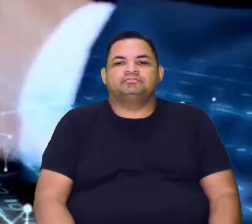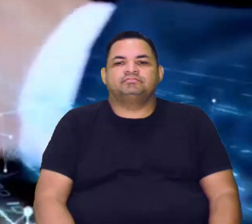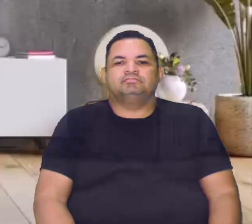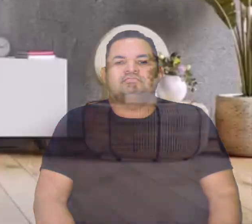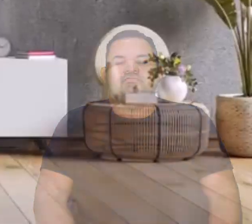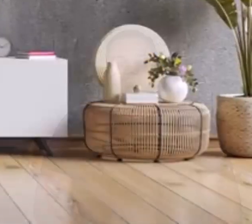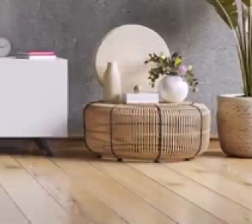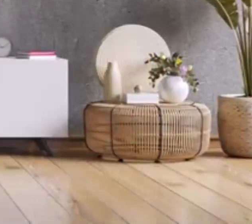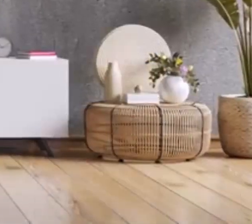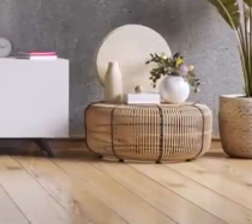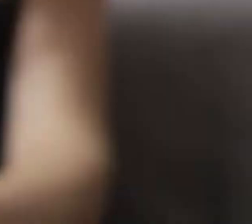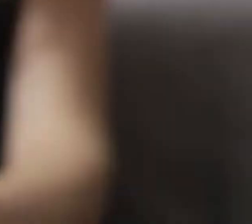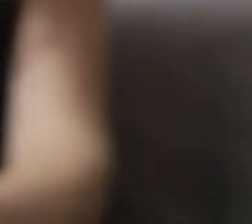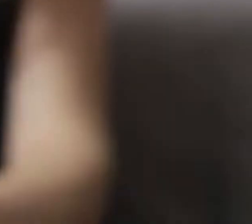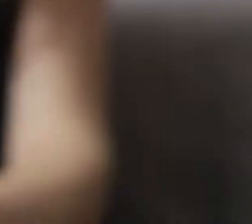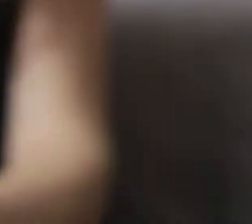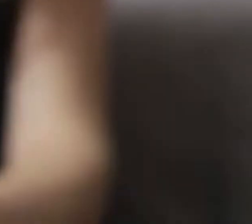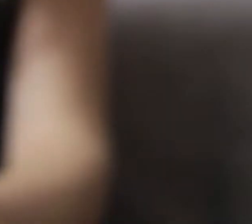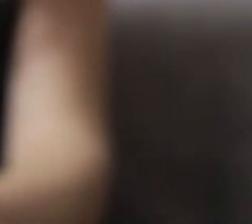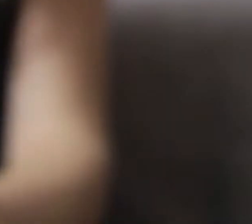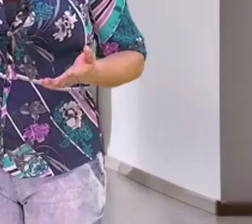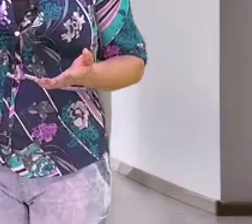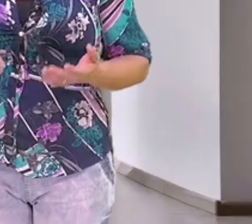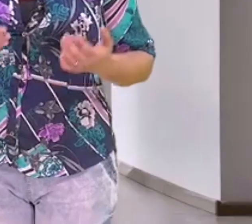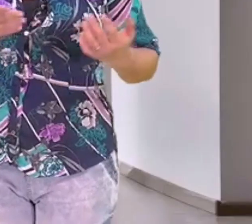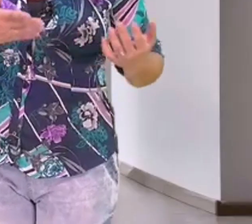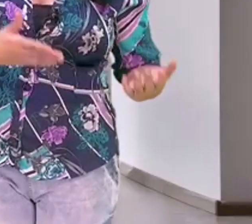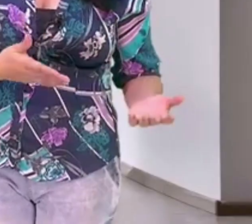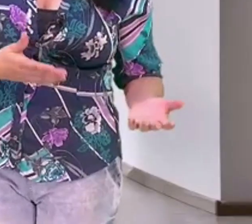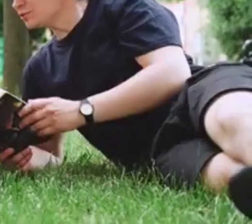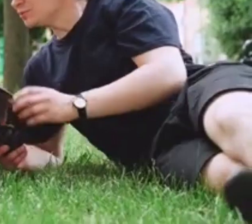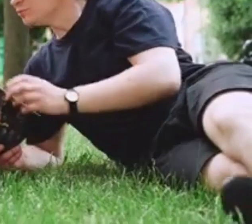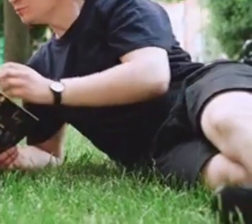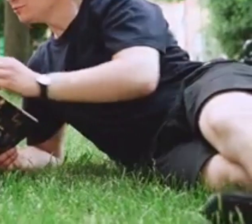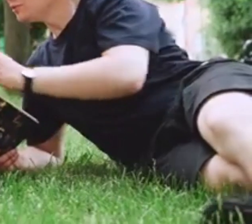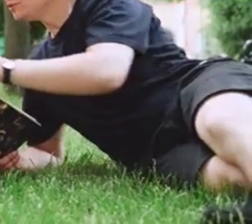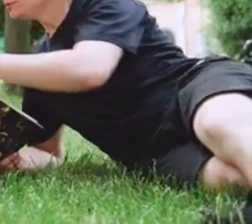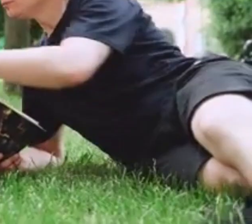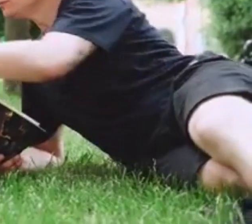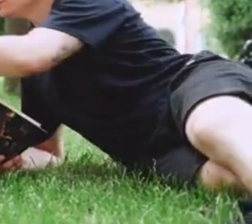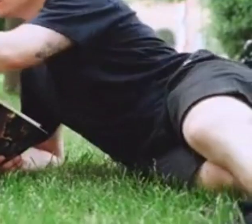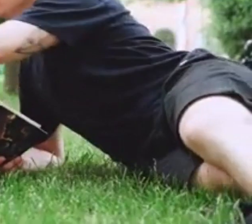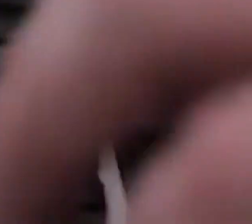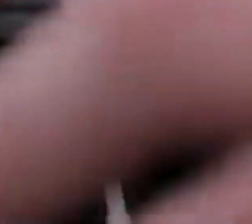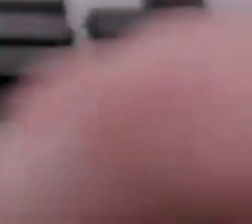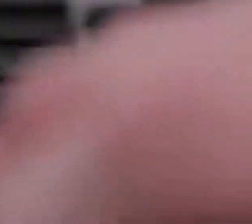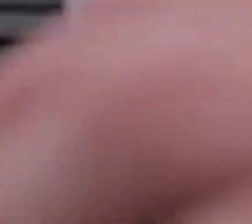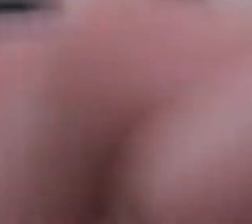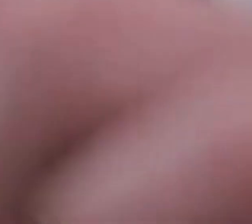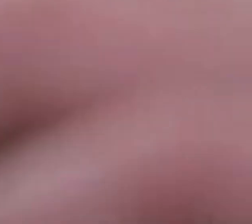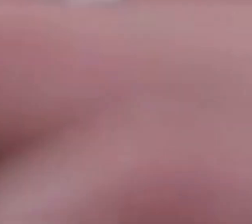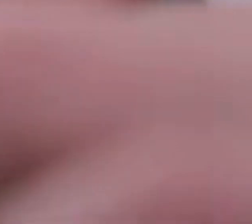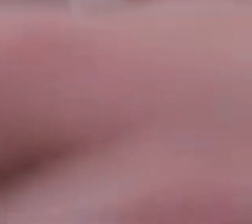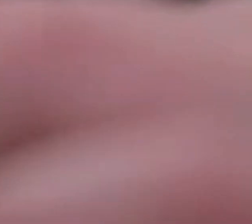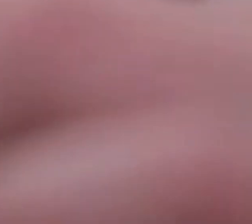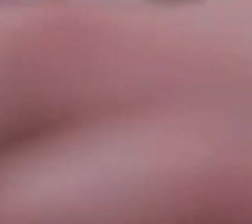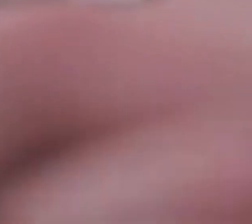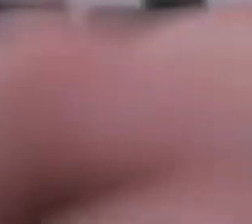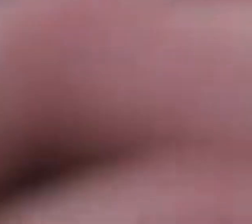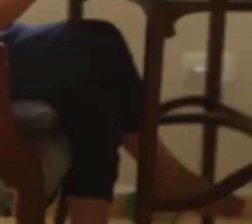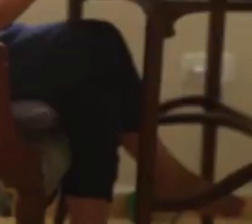ao computador, televisão, celular, tablet ou ainda sentado podem causar sedentarismo, pois